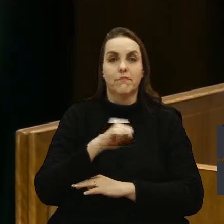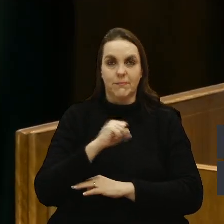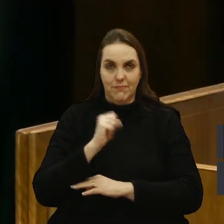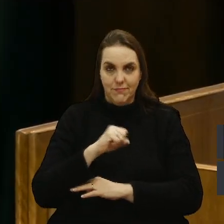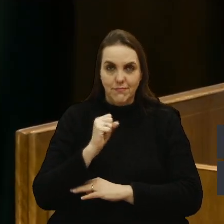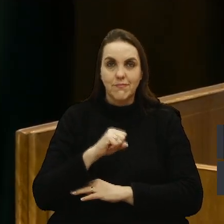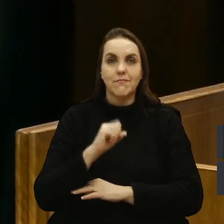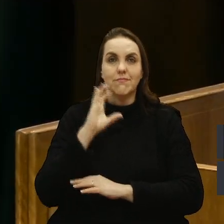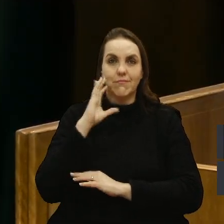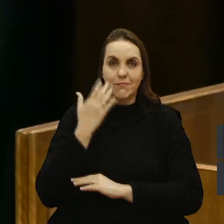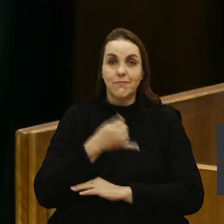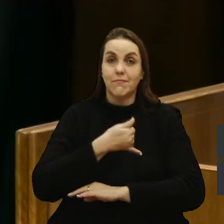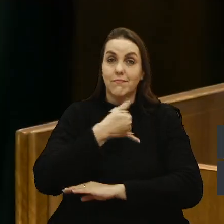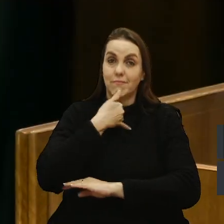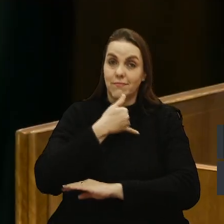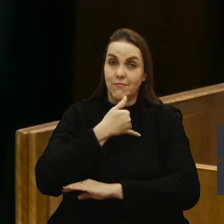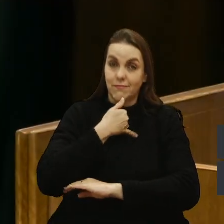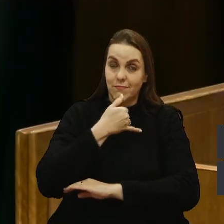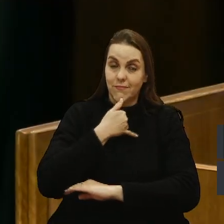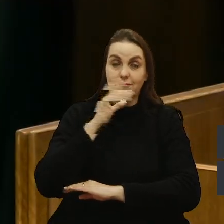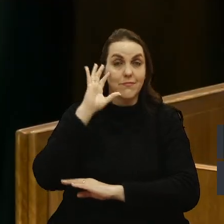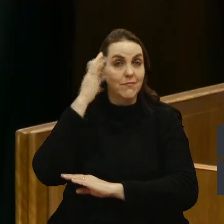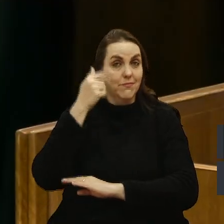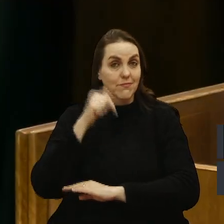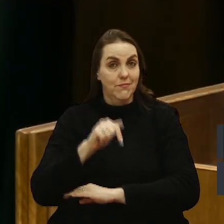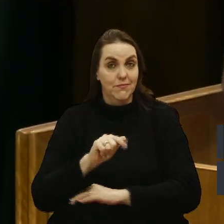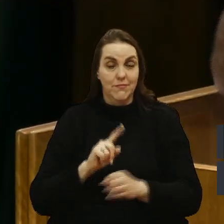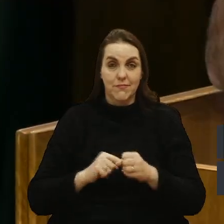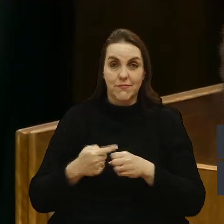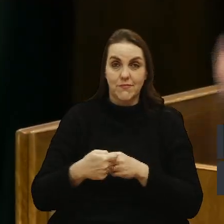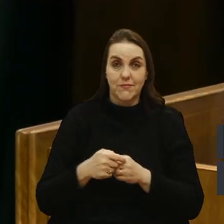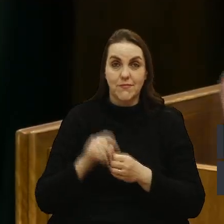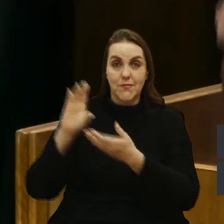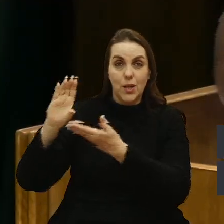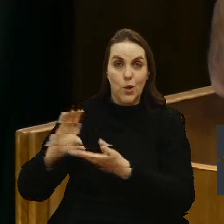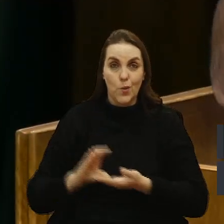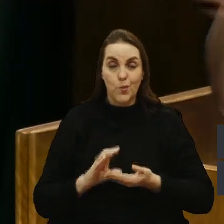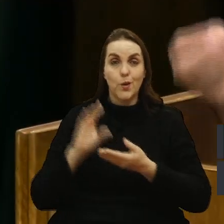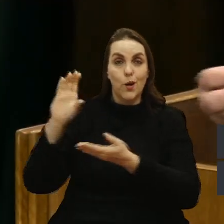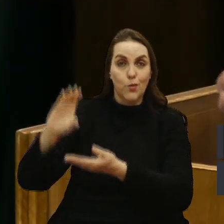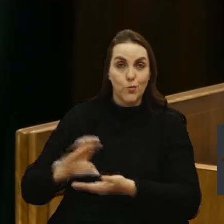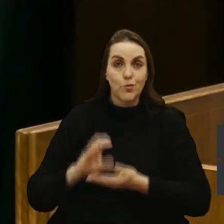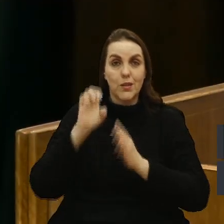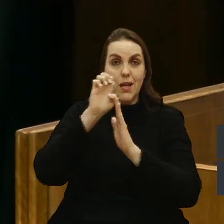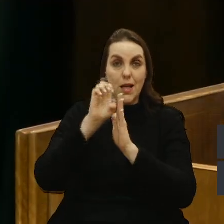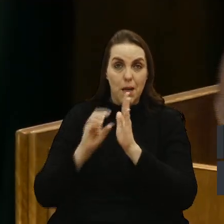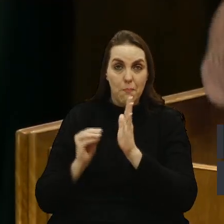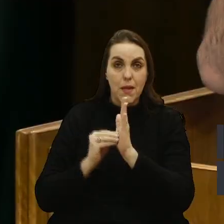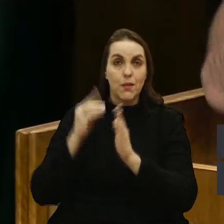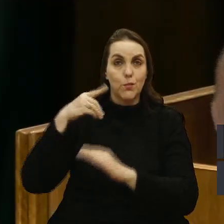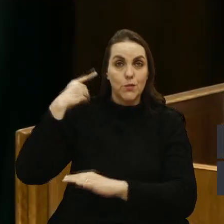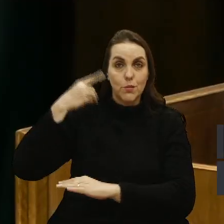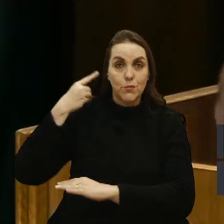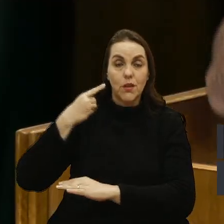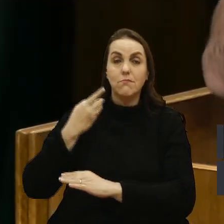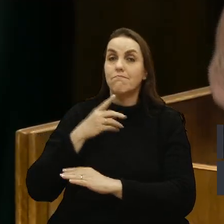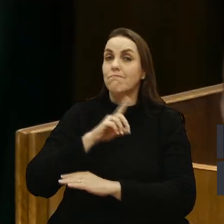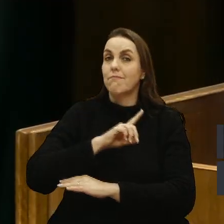Acontece. Infelizmente, está acontecendo no nosso município. Os recursos que a gente traz por meio de emenda parlamentar